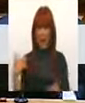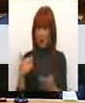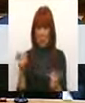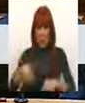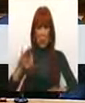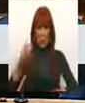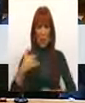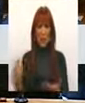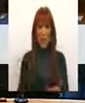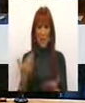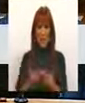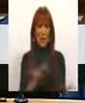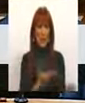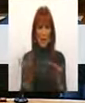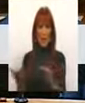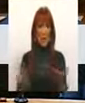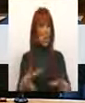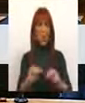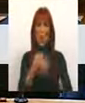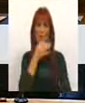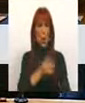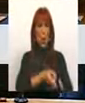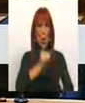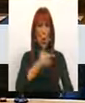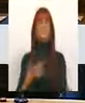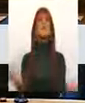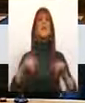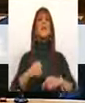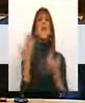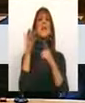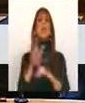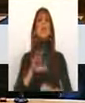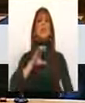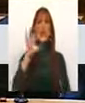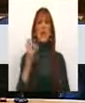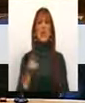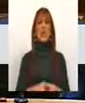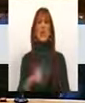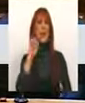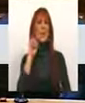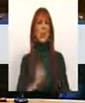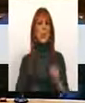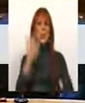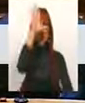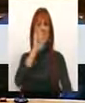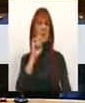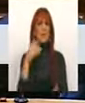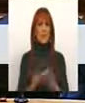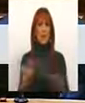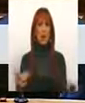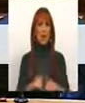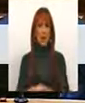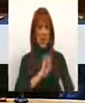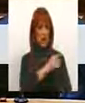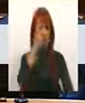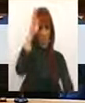PSD apresentar estas propostas, nunca falou deles. E ainda por cima há exemplos no país. Basta garantir, o Governo garantir, que as